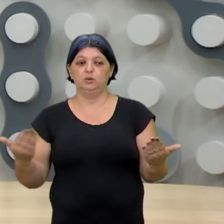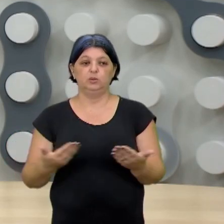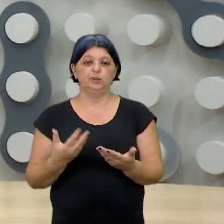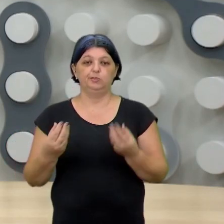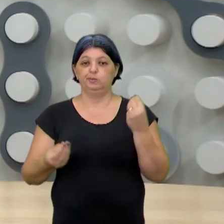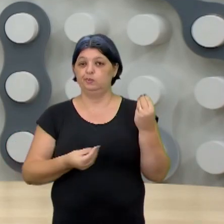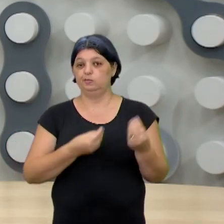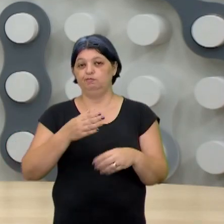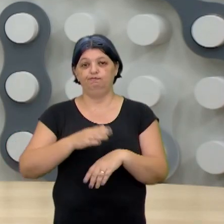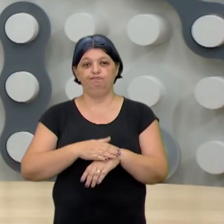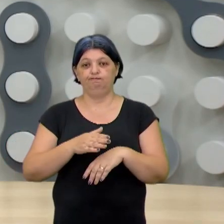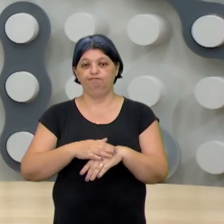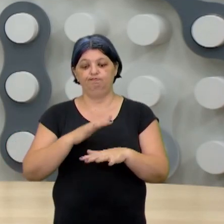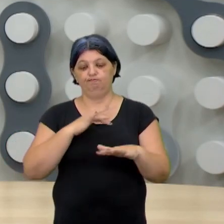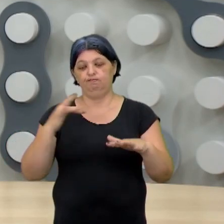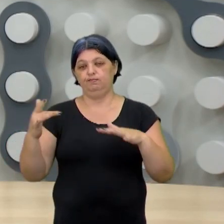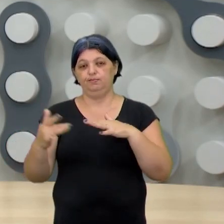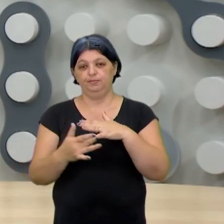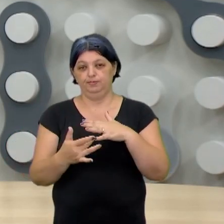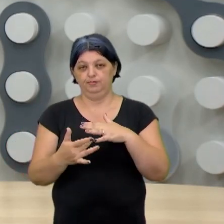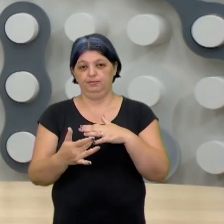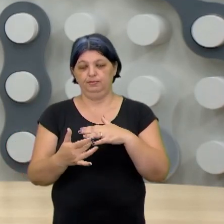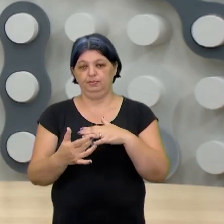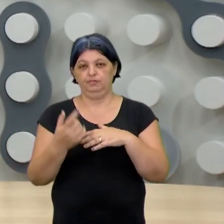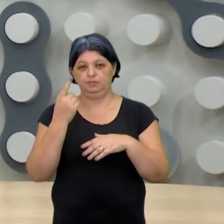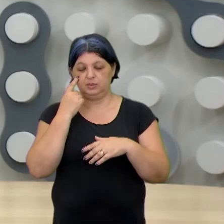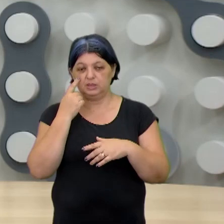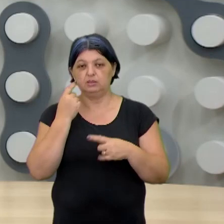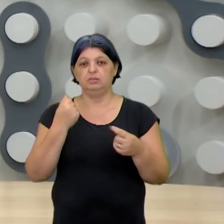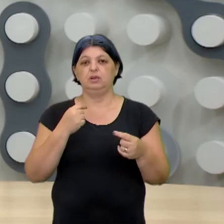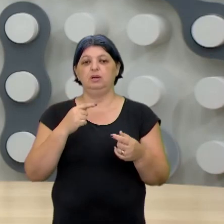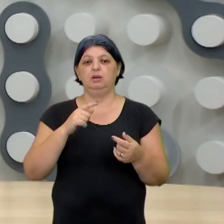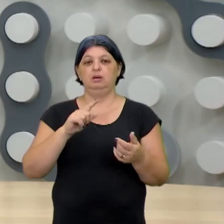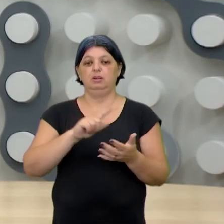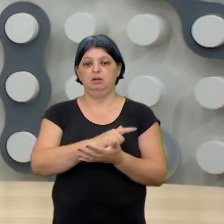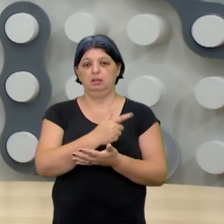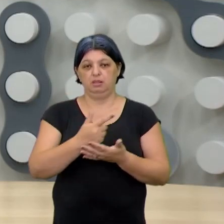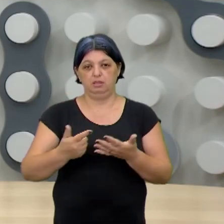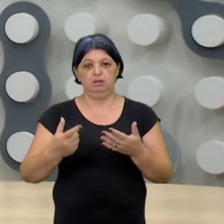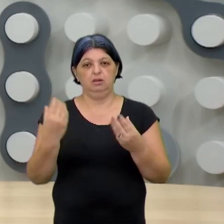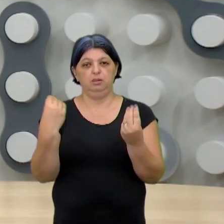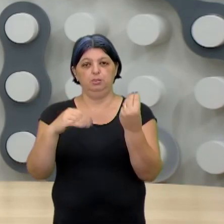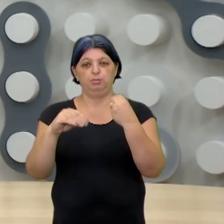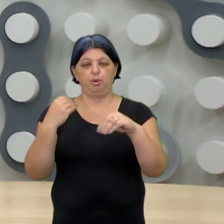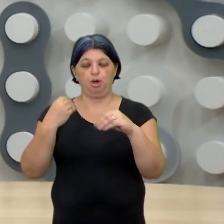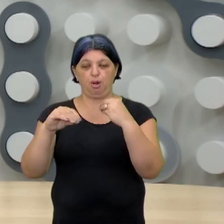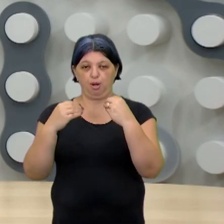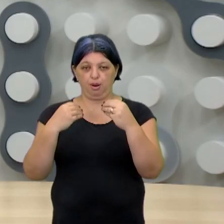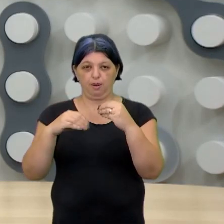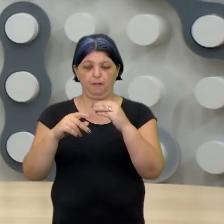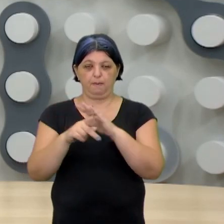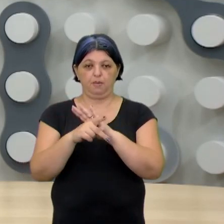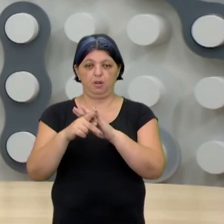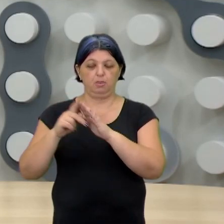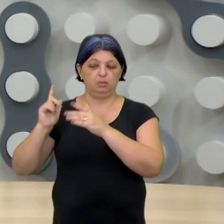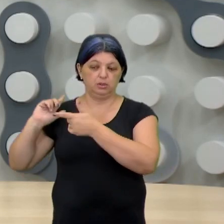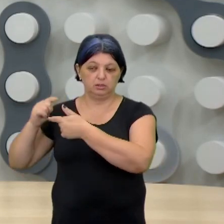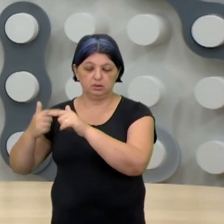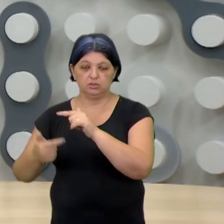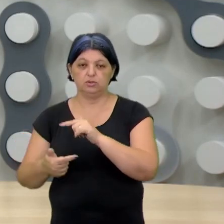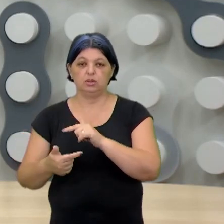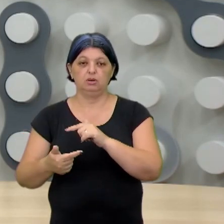se veicula nas redes sociais. Quantas vezes você não vê um blog de jornal tradicional